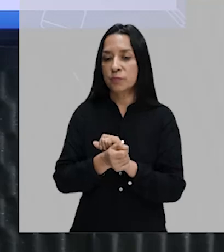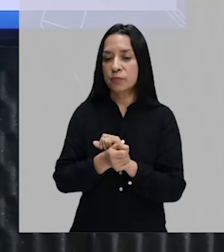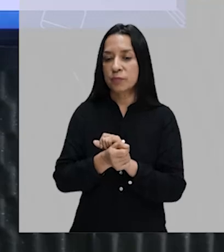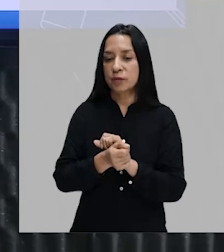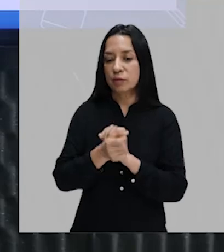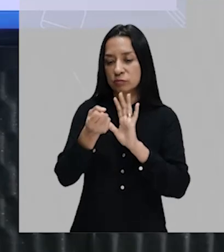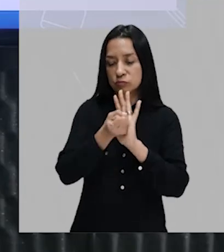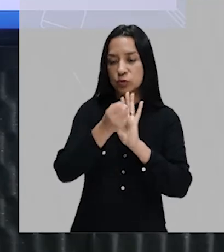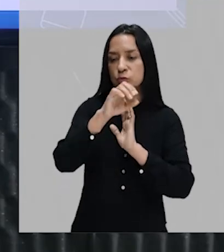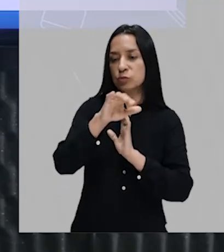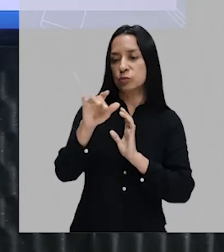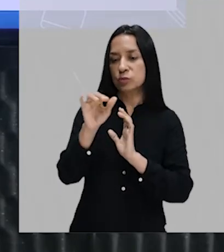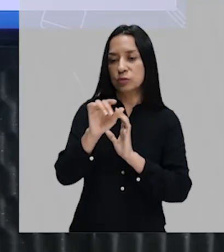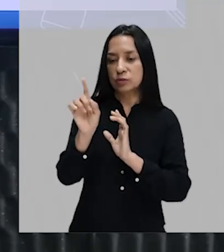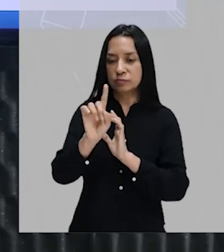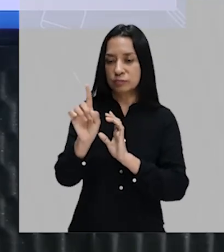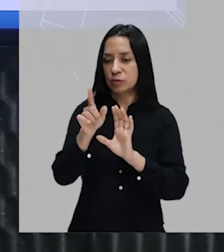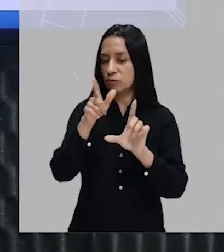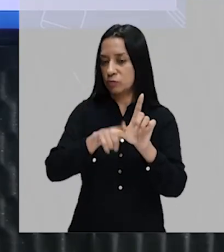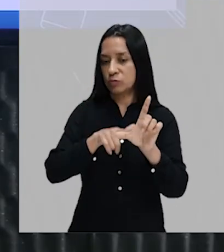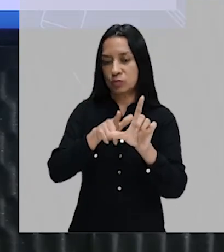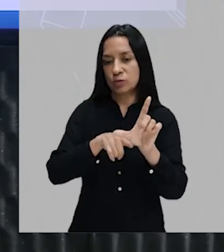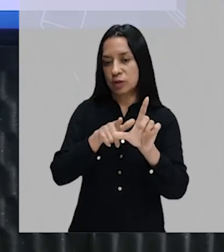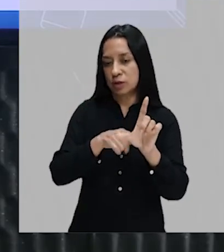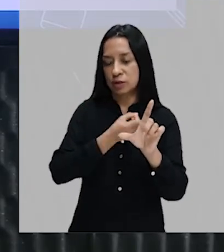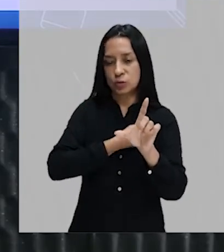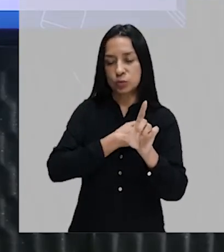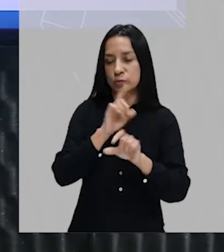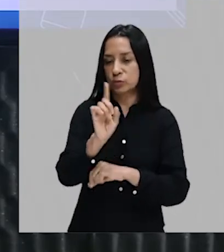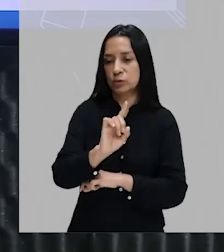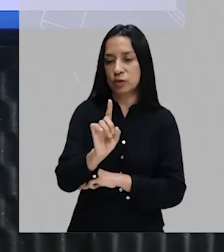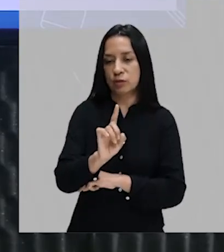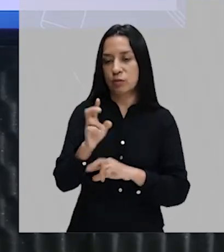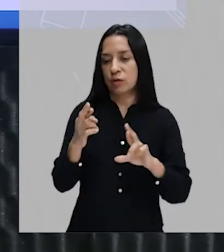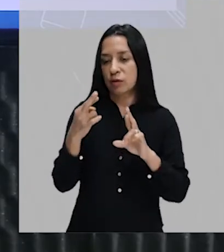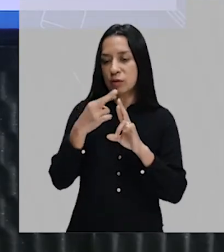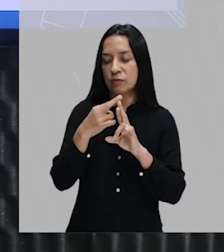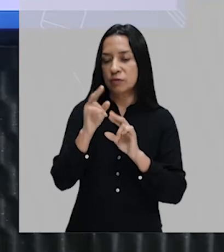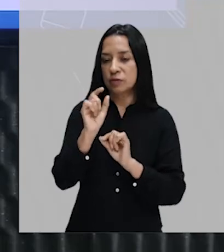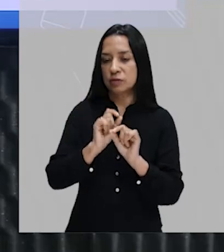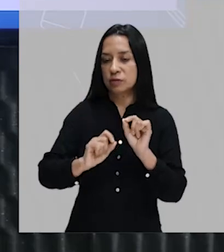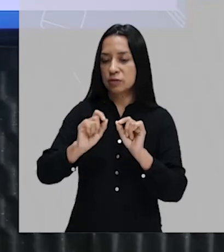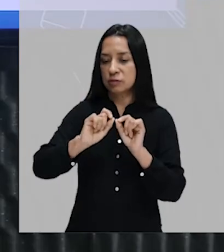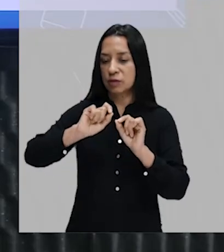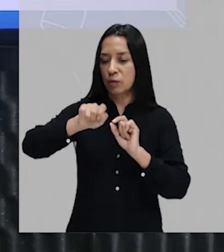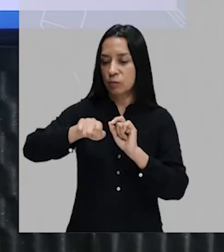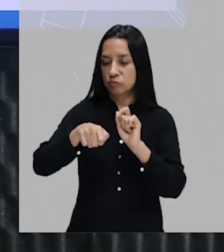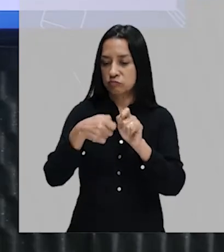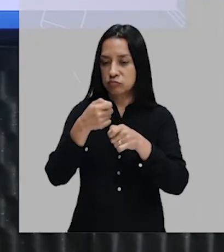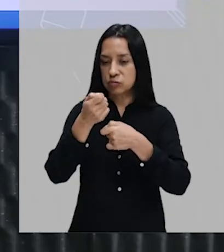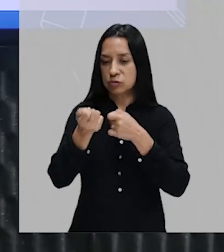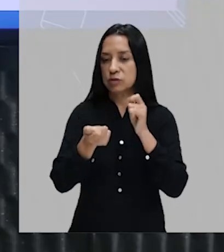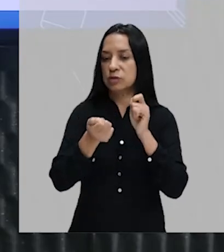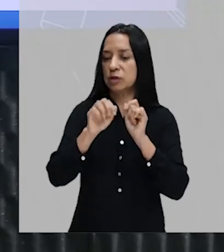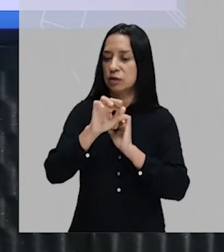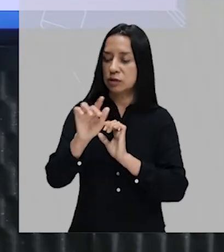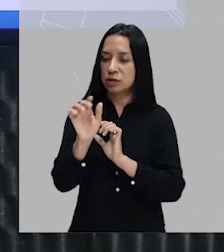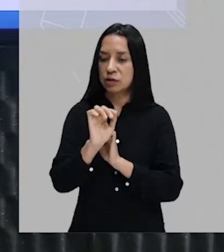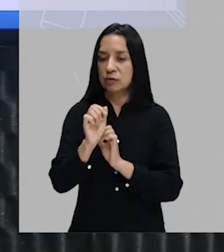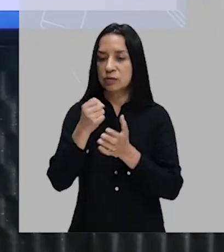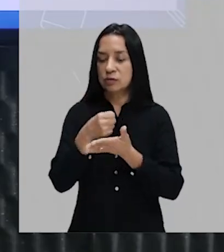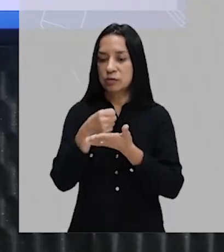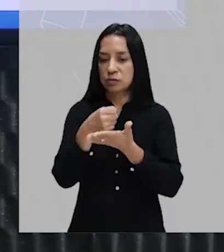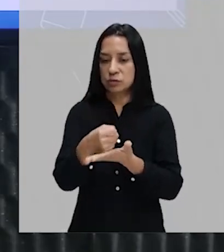ortográficos, que eu já disse para vocês que não são letras e números neste caso, eu estou me referindo aos sinais gráficos, tá?